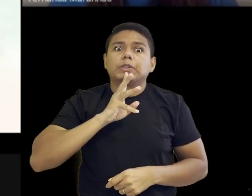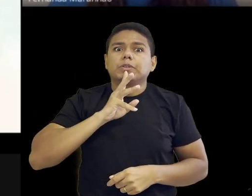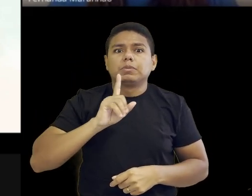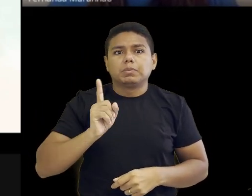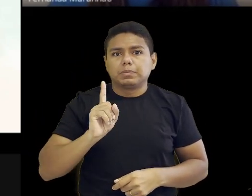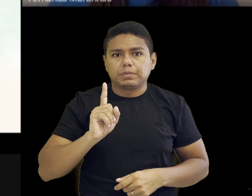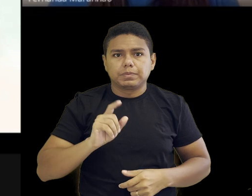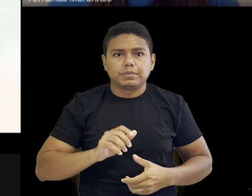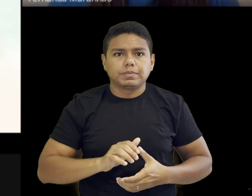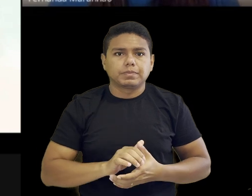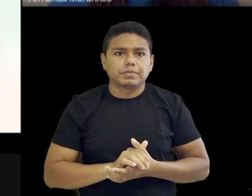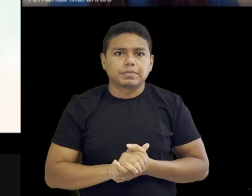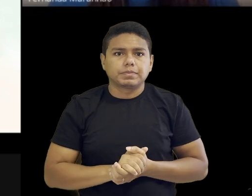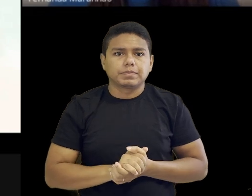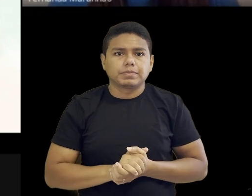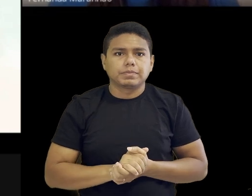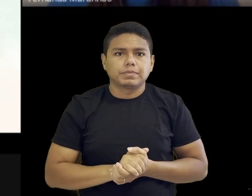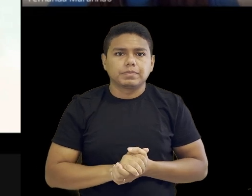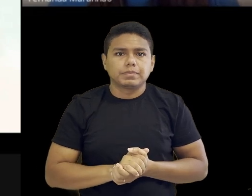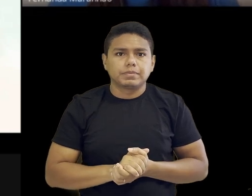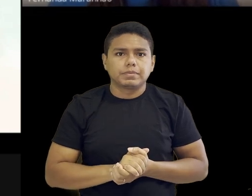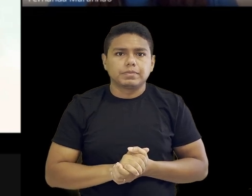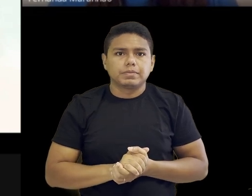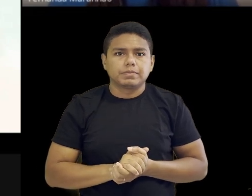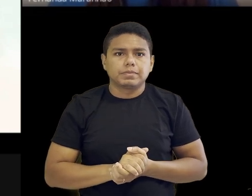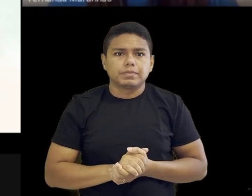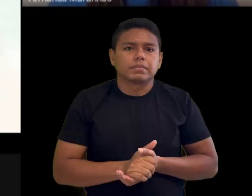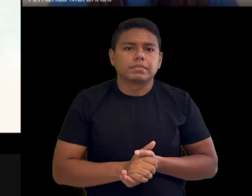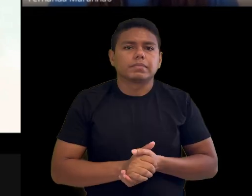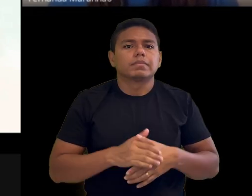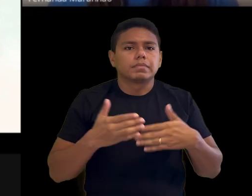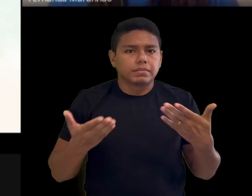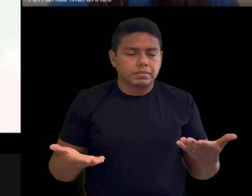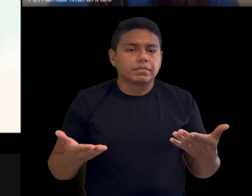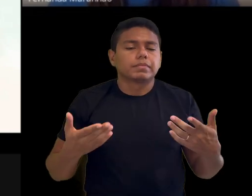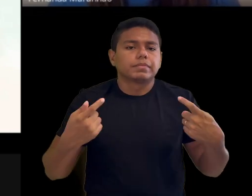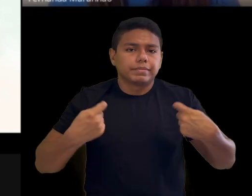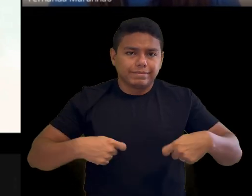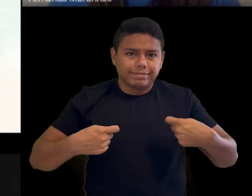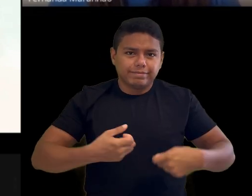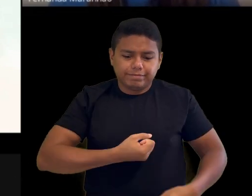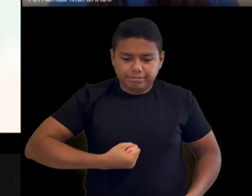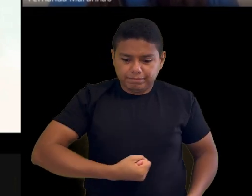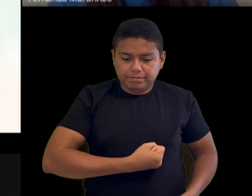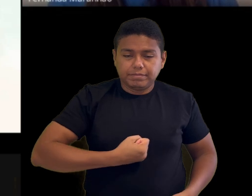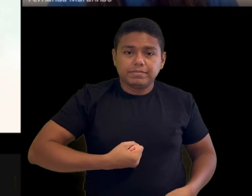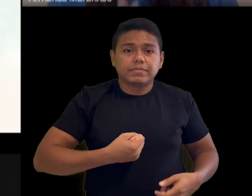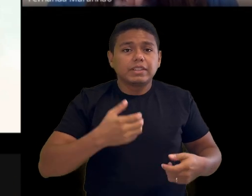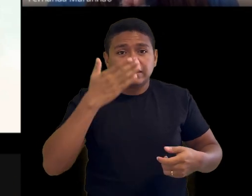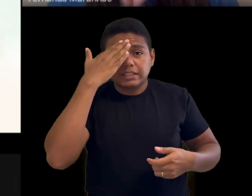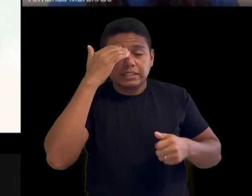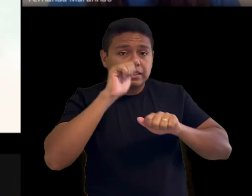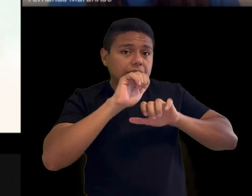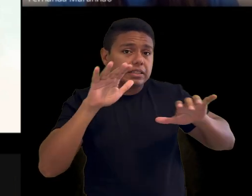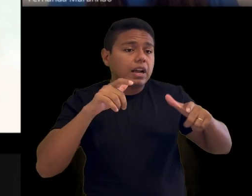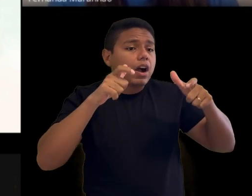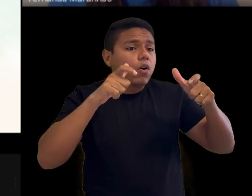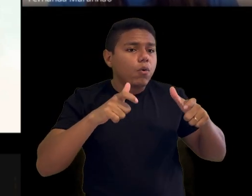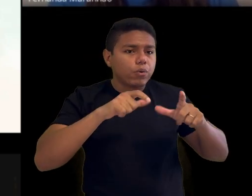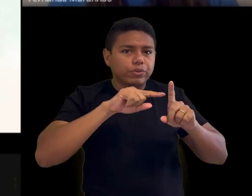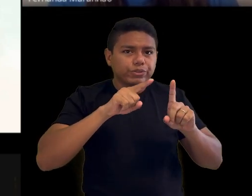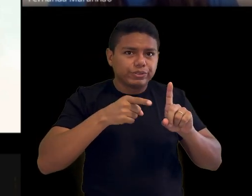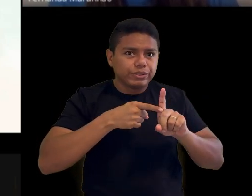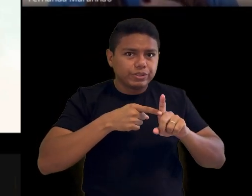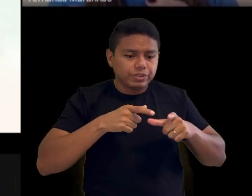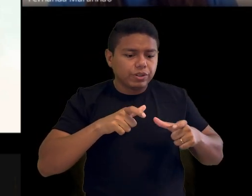de risco conhecidos. Fazer ultrassonografia para esclarecer a localização dessa gravidez e O achado